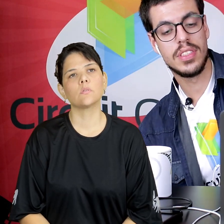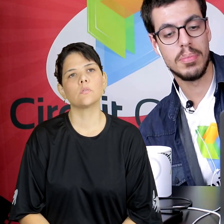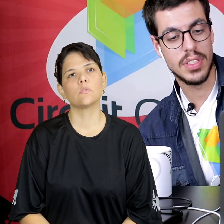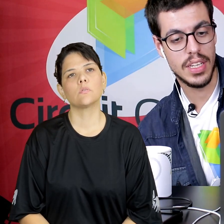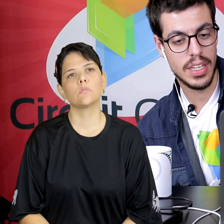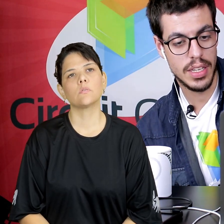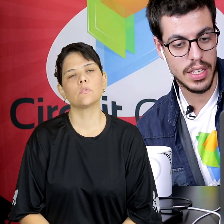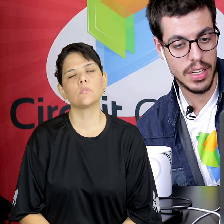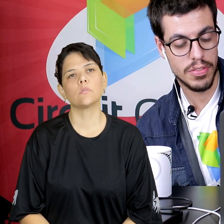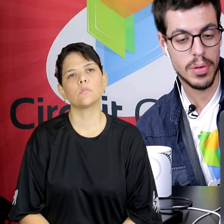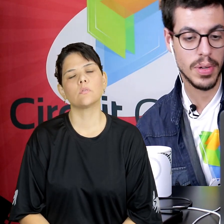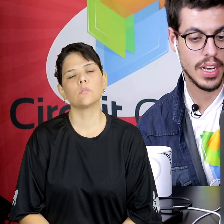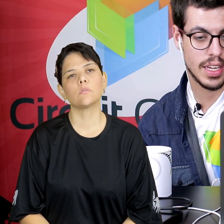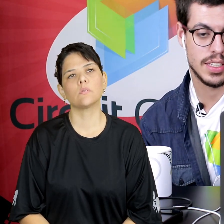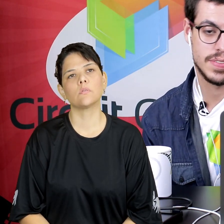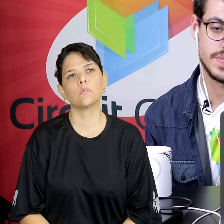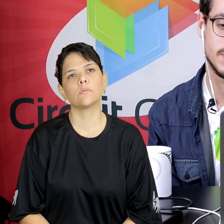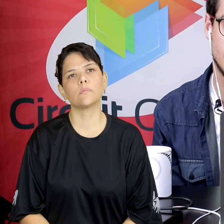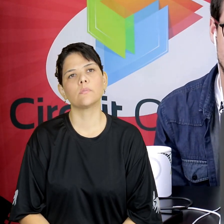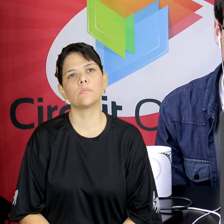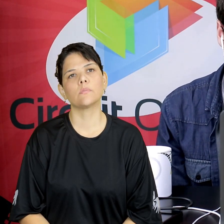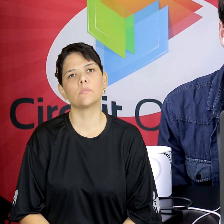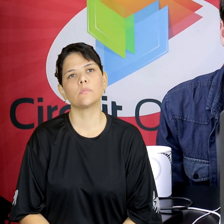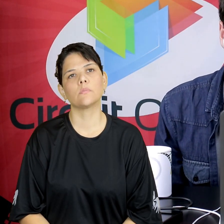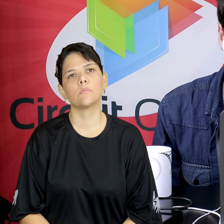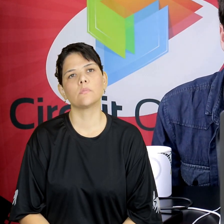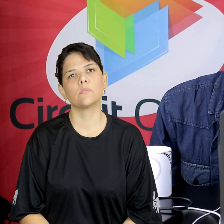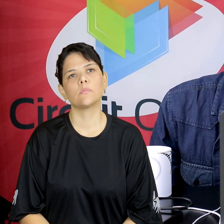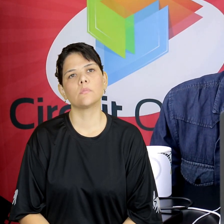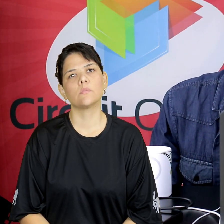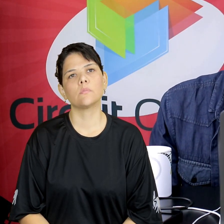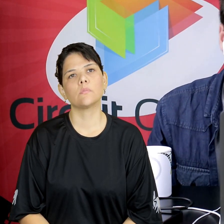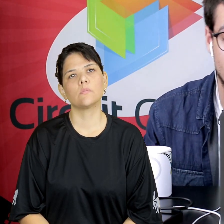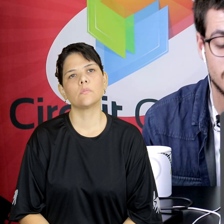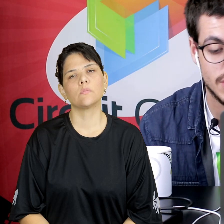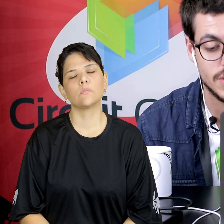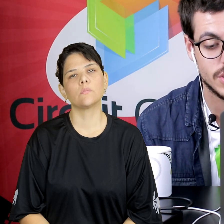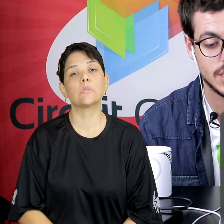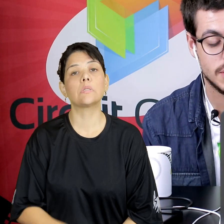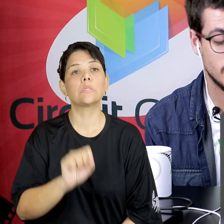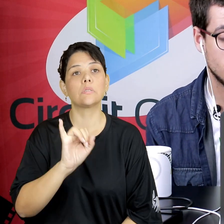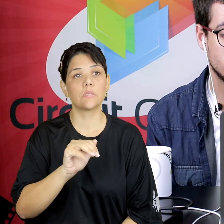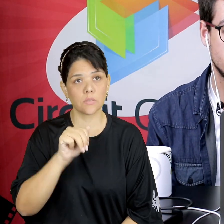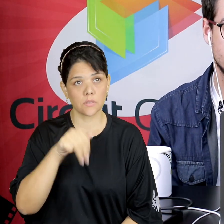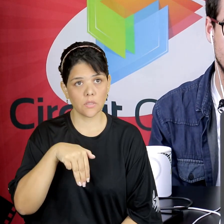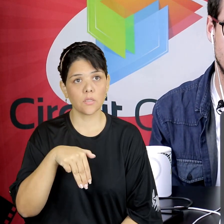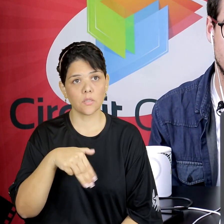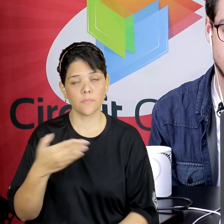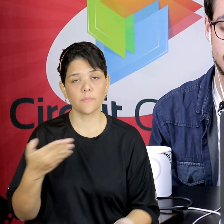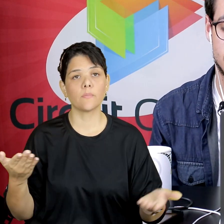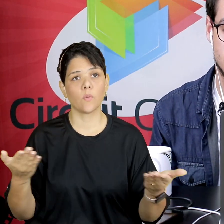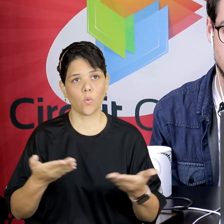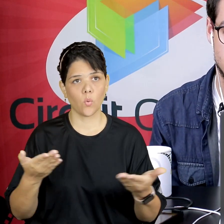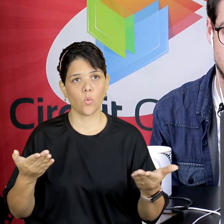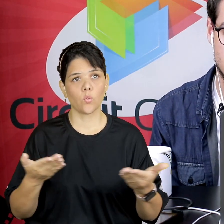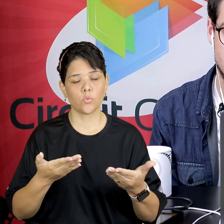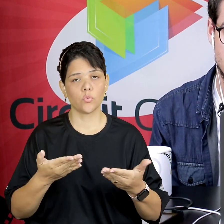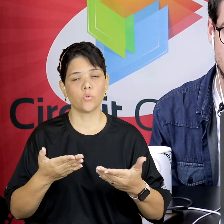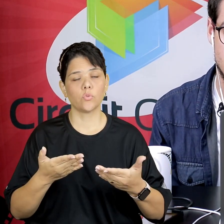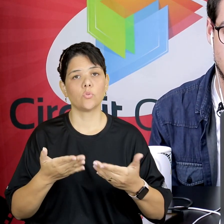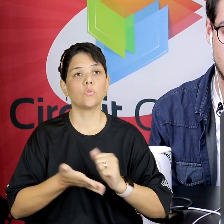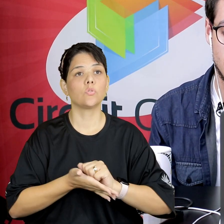Se você puder reformular ela. E sim, Roberto Guerra, o dever de casa para hoje é